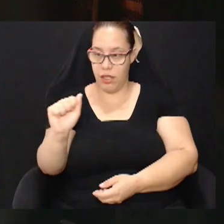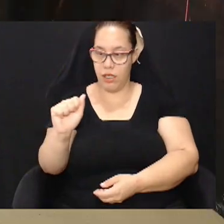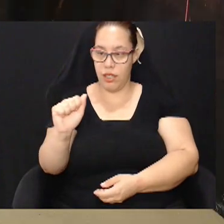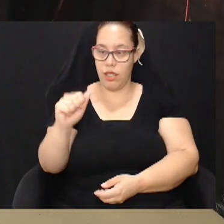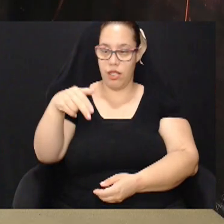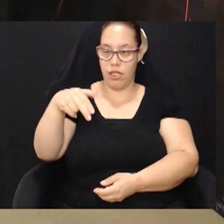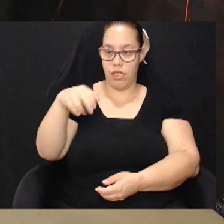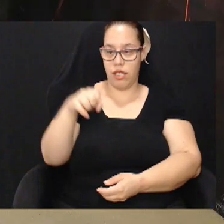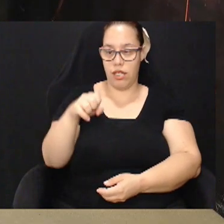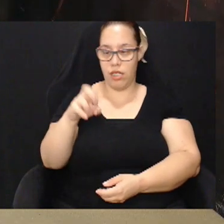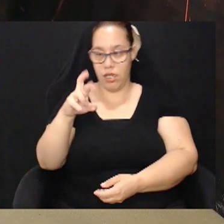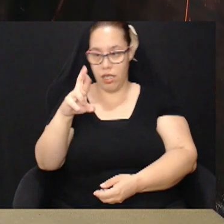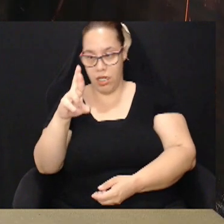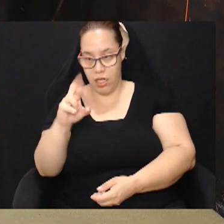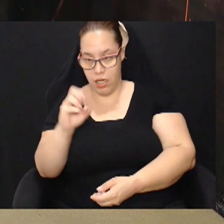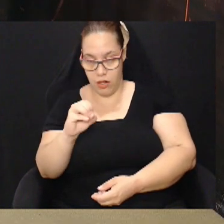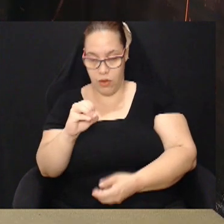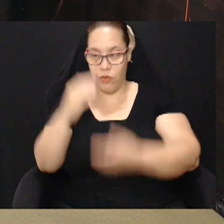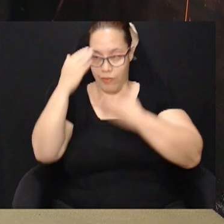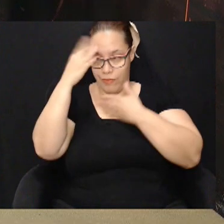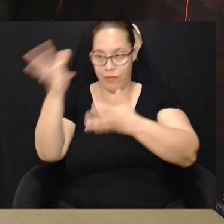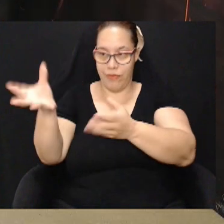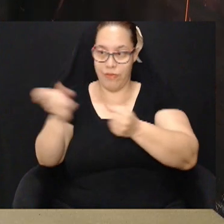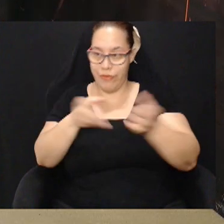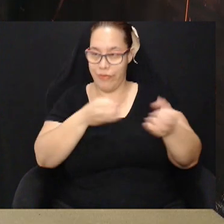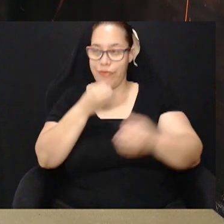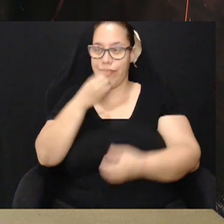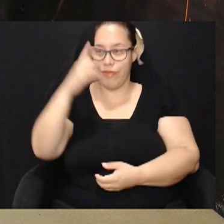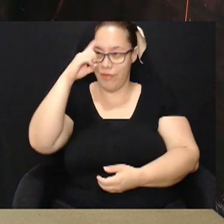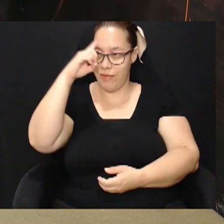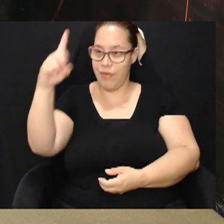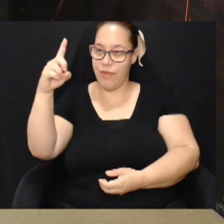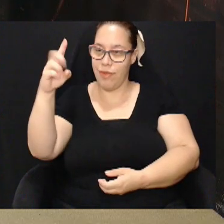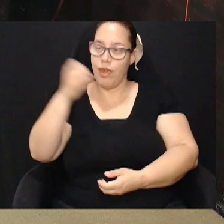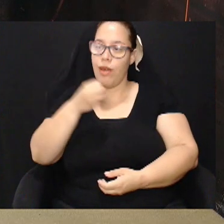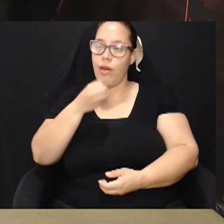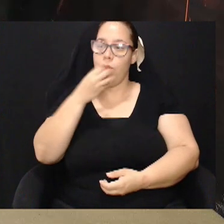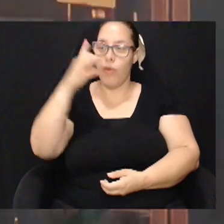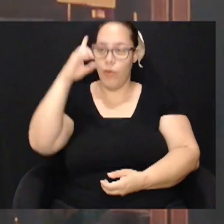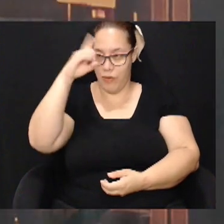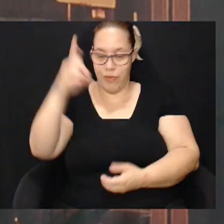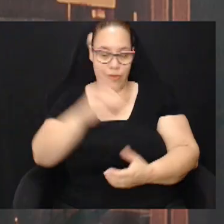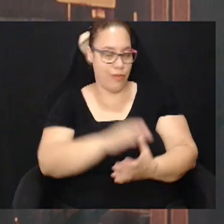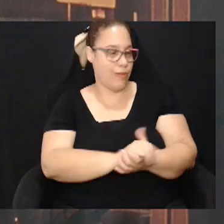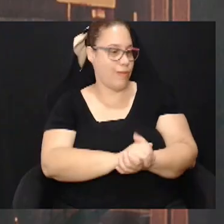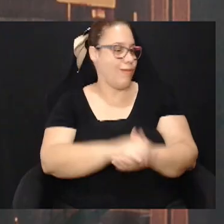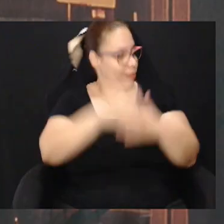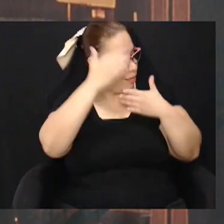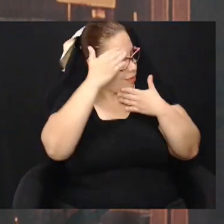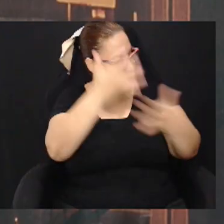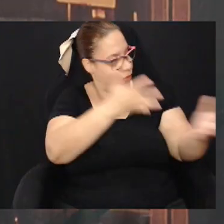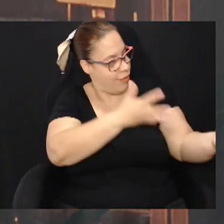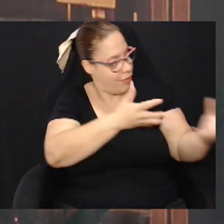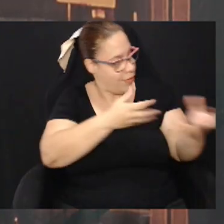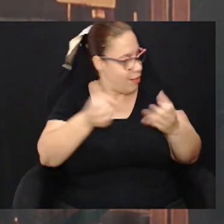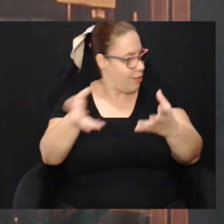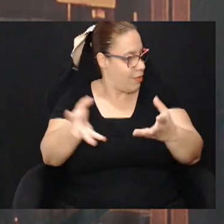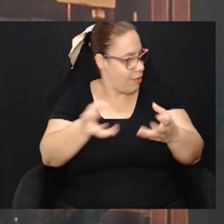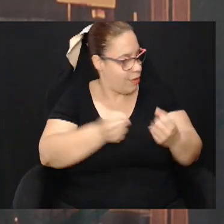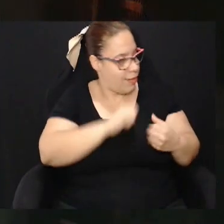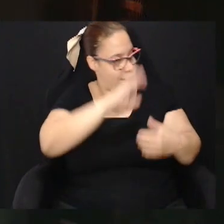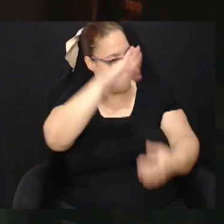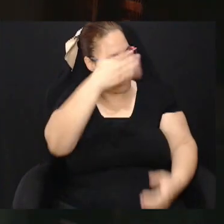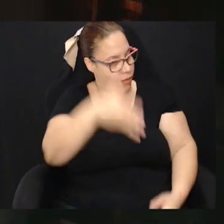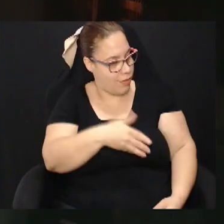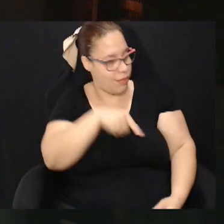muito bem-vinda. Obrigada pela sua participação e presença. Bom dia. Bom dia. Muito obrigada pelo convite, uma honra poder participar aqui com